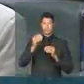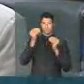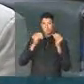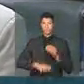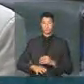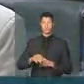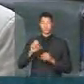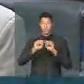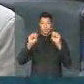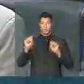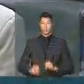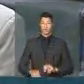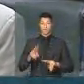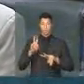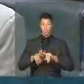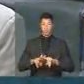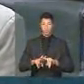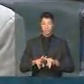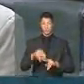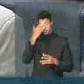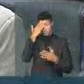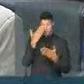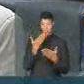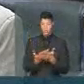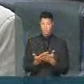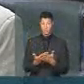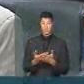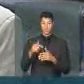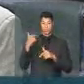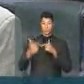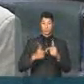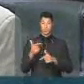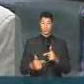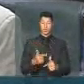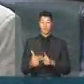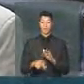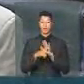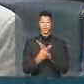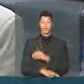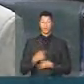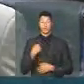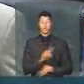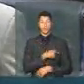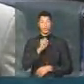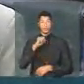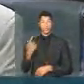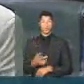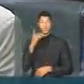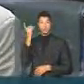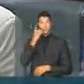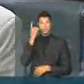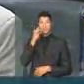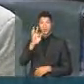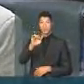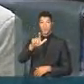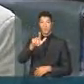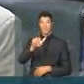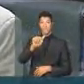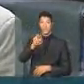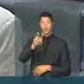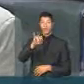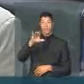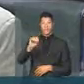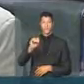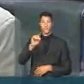desmoralizando assim o sistema prisional. Acreditamos no trabalho lá do nosso ex-deputado aqui Flávio Dino